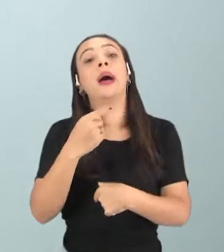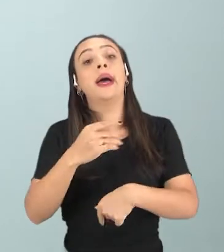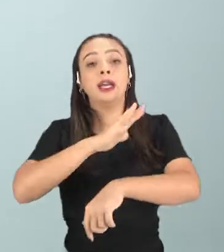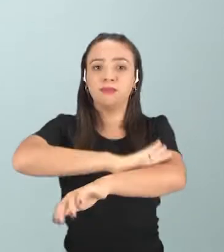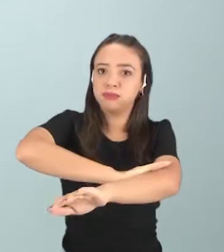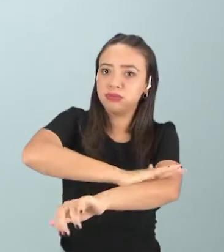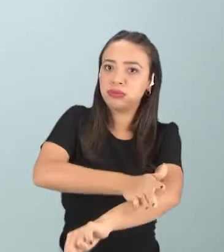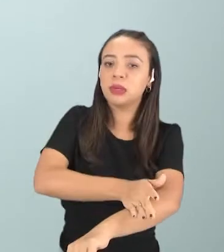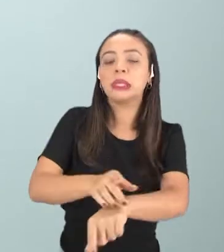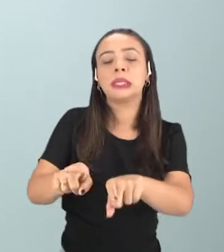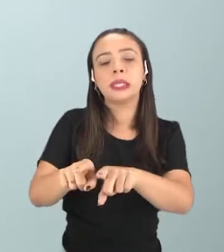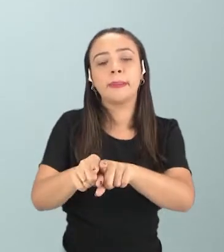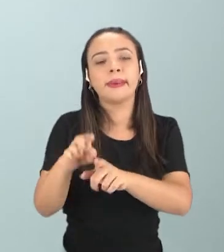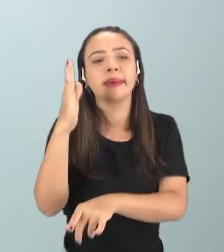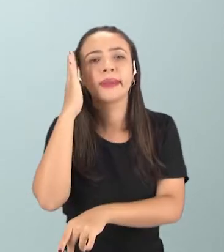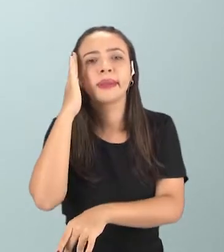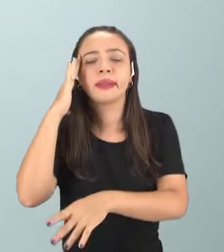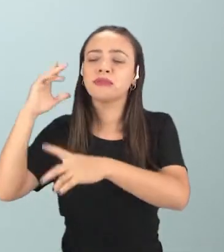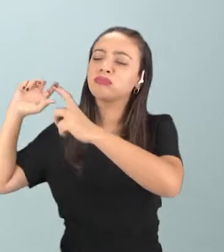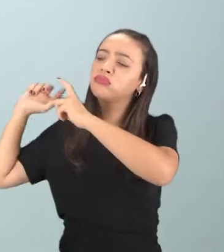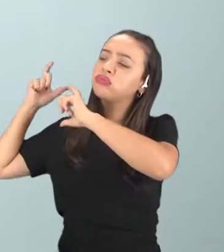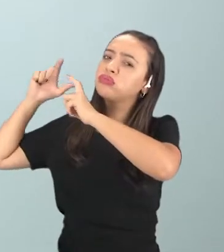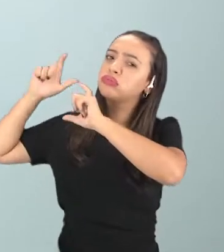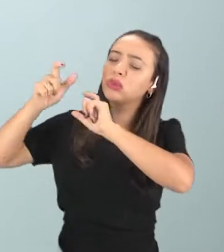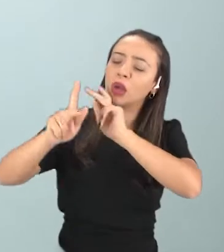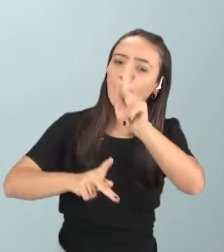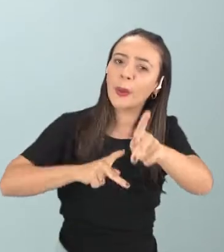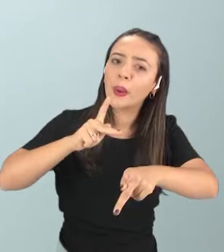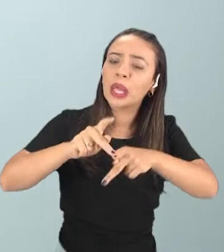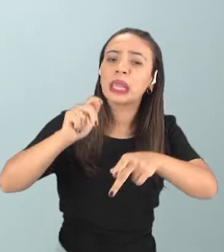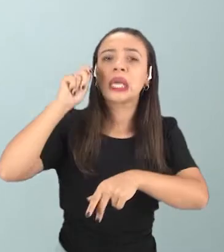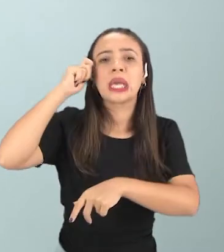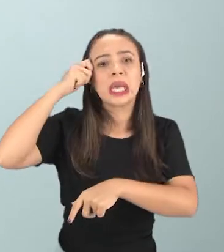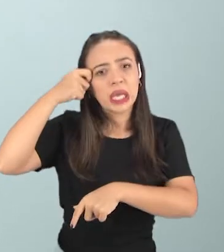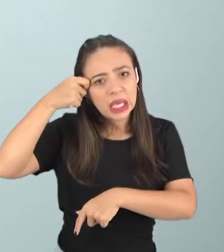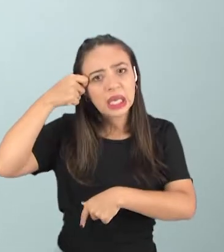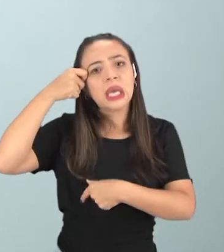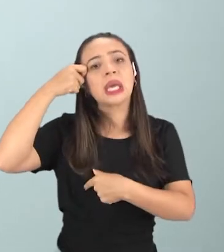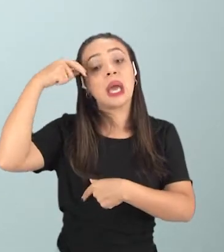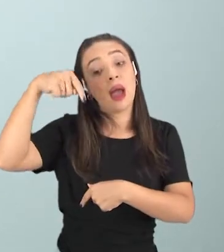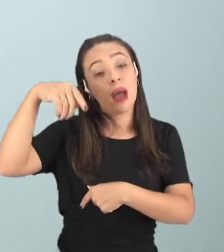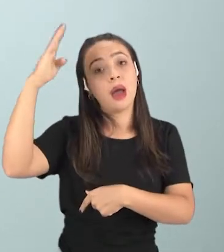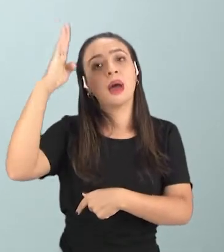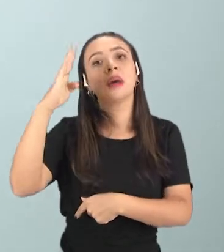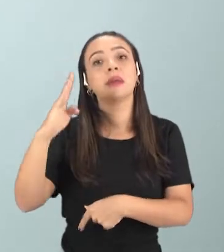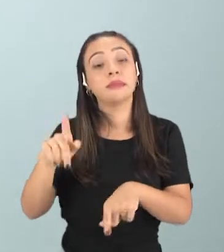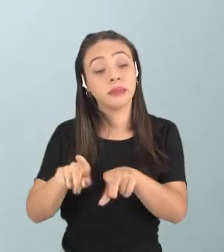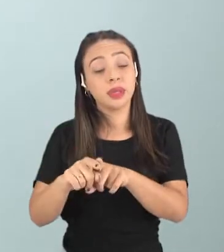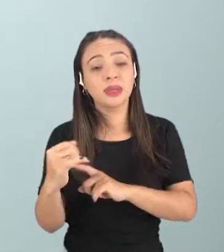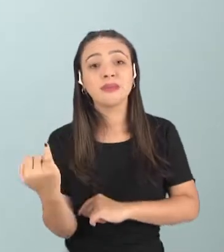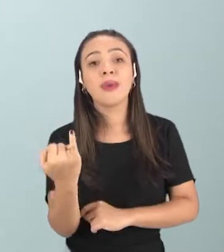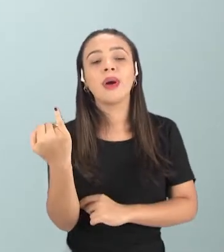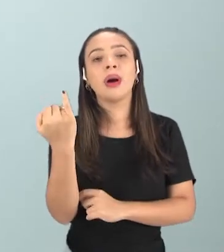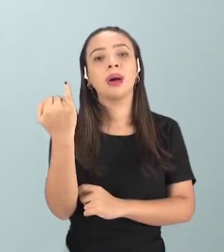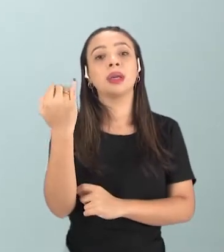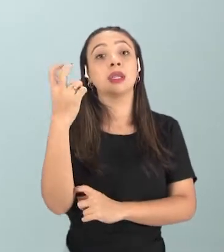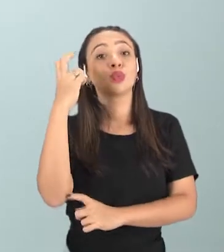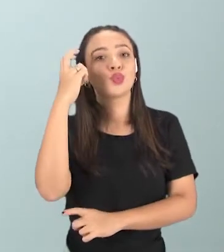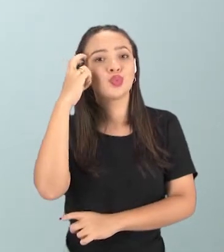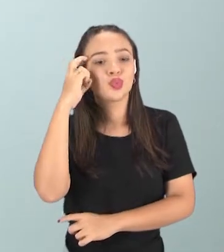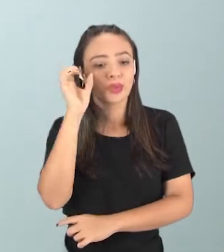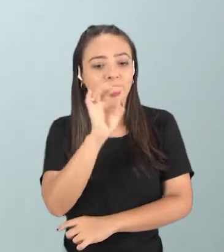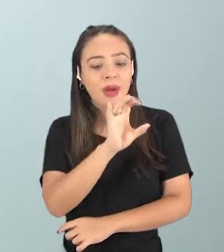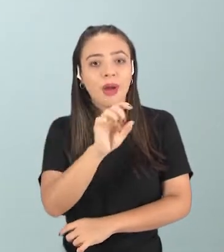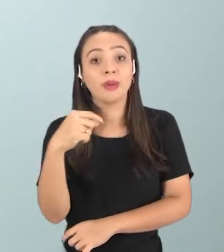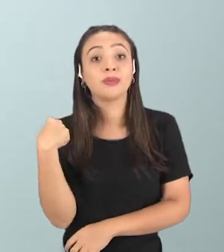compreender toda a história, toda a trajetória dos povos negros, dos povos africanos aqui no Brasil e a importância cultural que eles têm